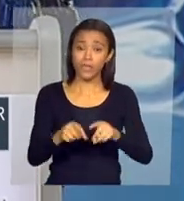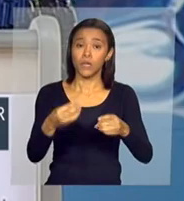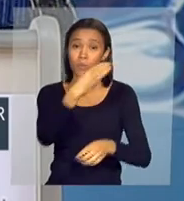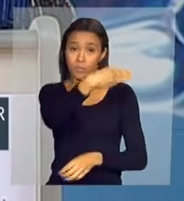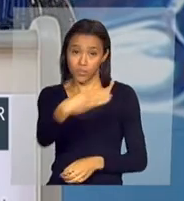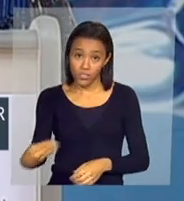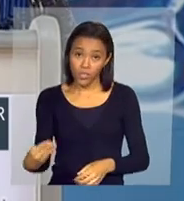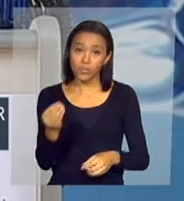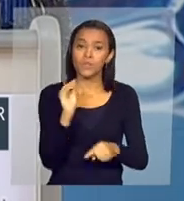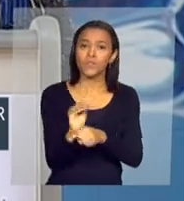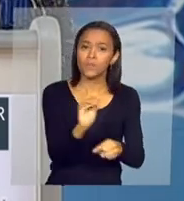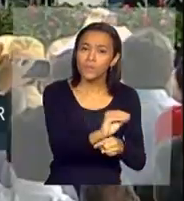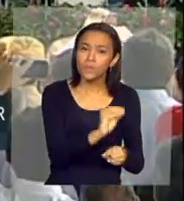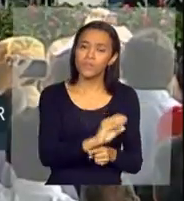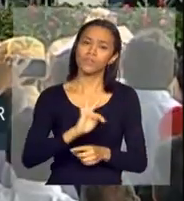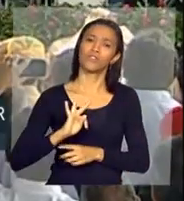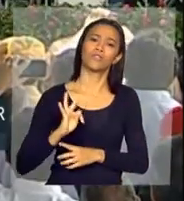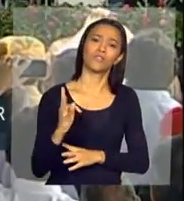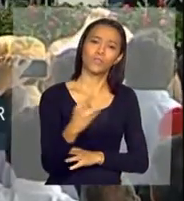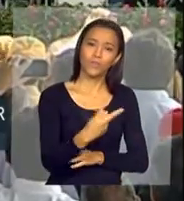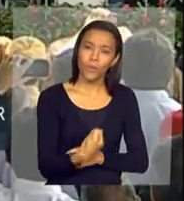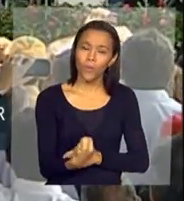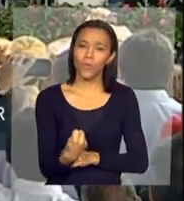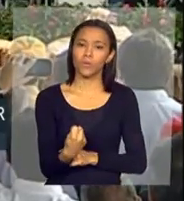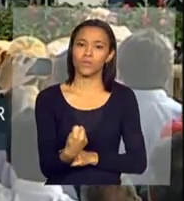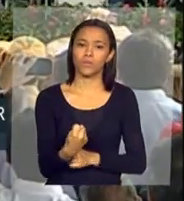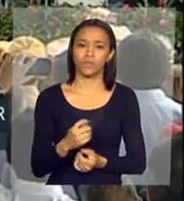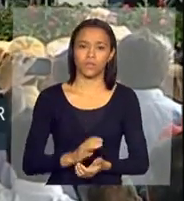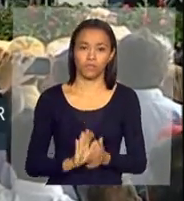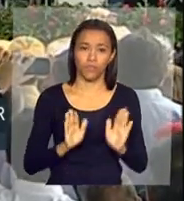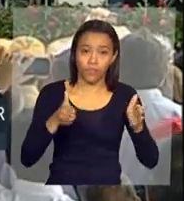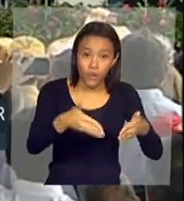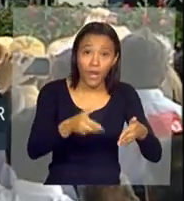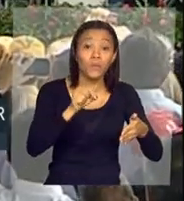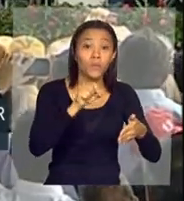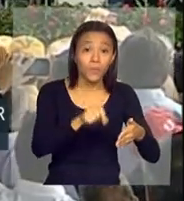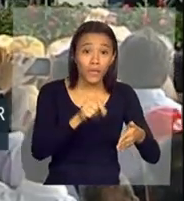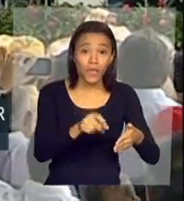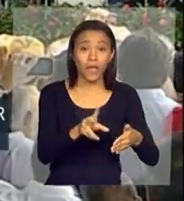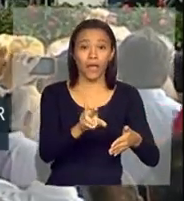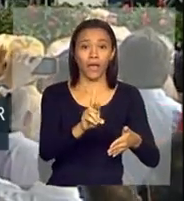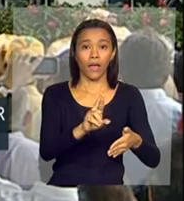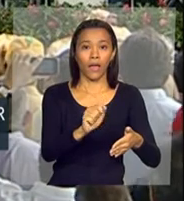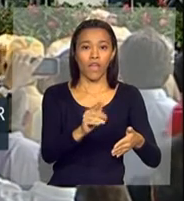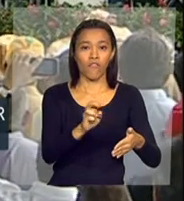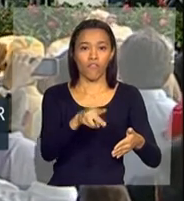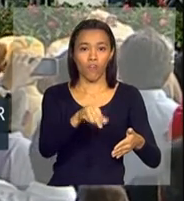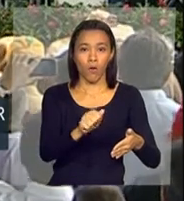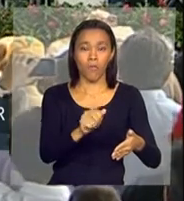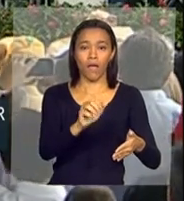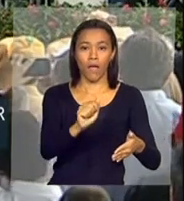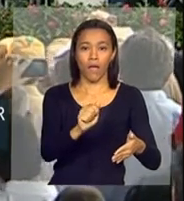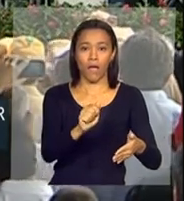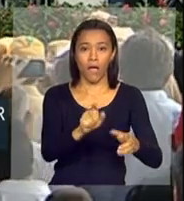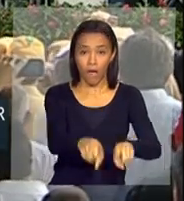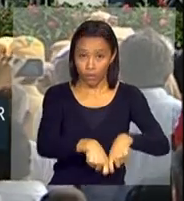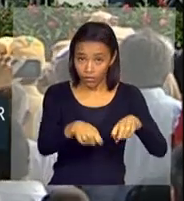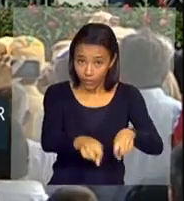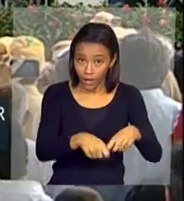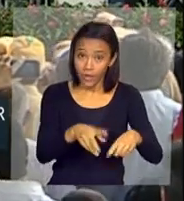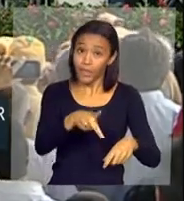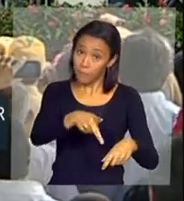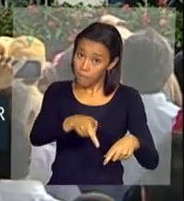que cuida de todas as questões relativas à reforma agrária, ministro Pepe Vargas.